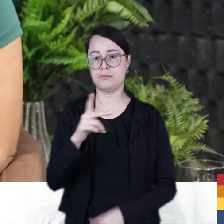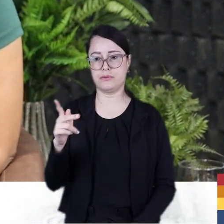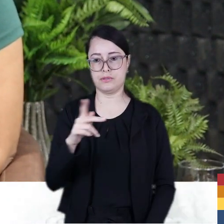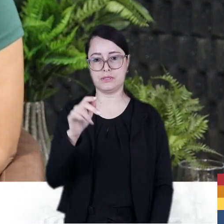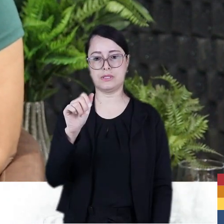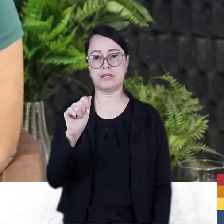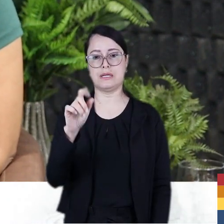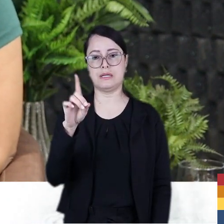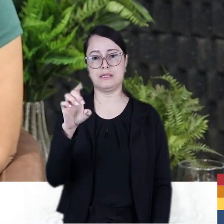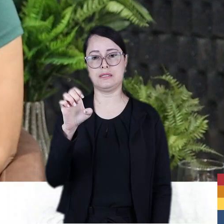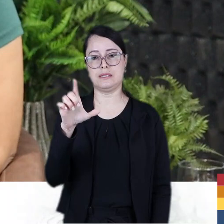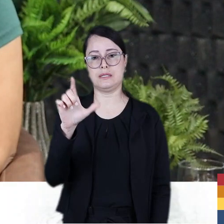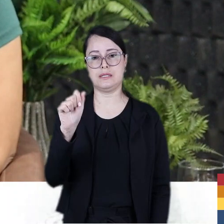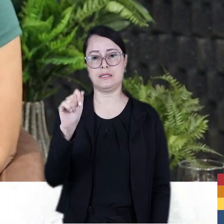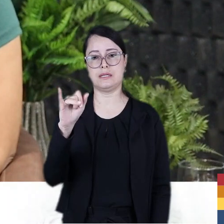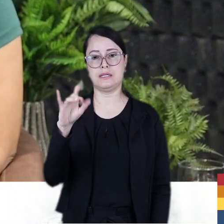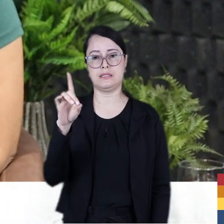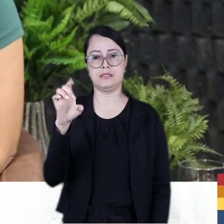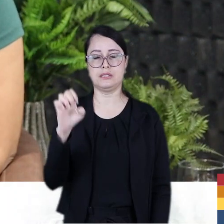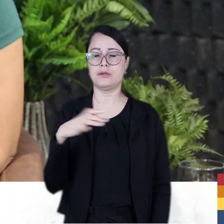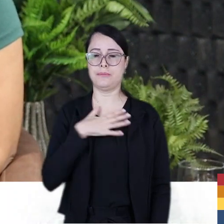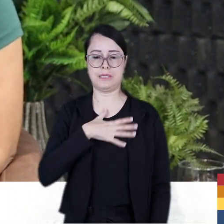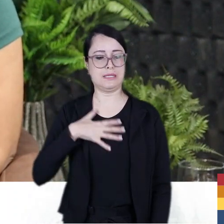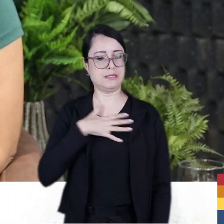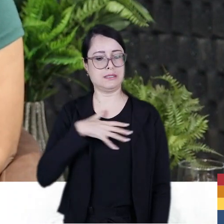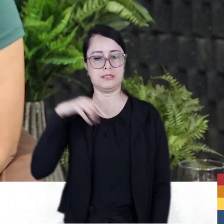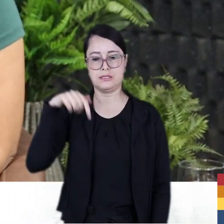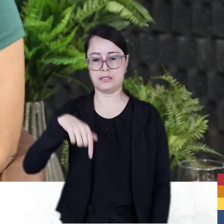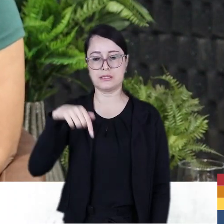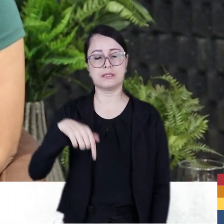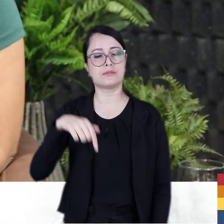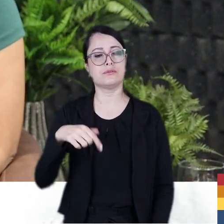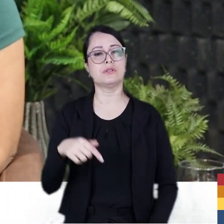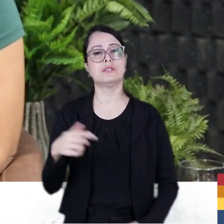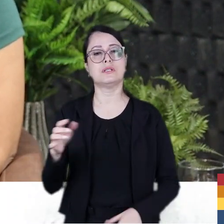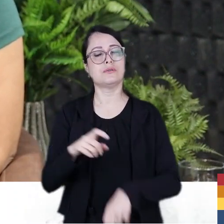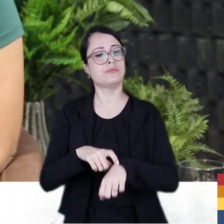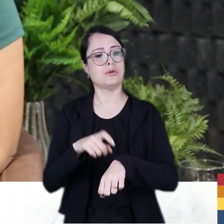sobre como isso se dá dentro do processo de